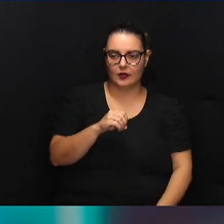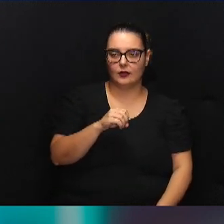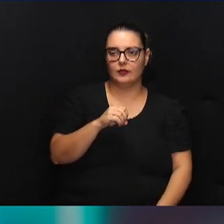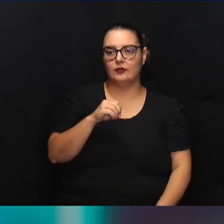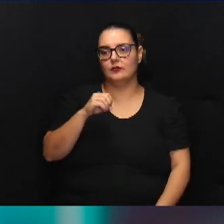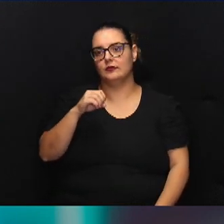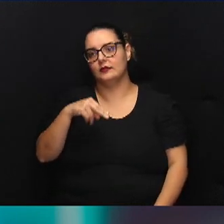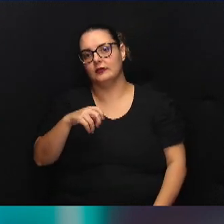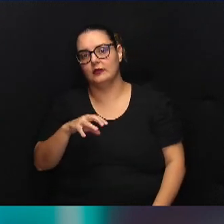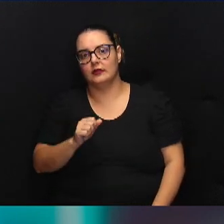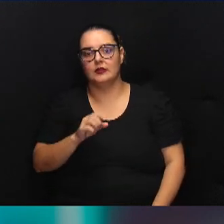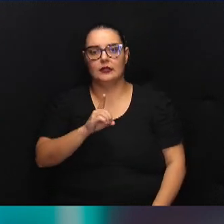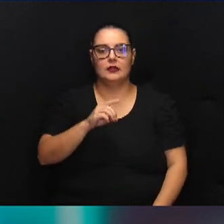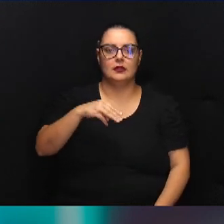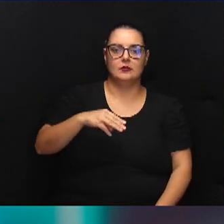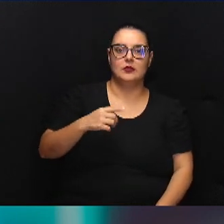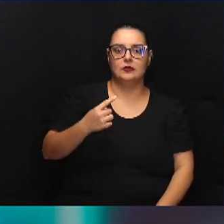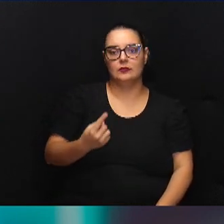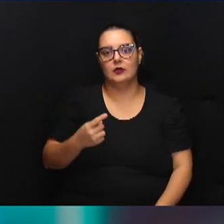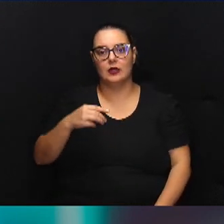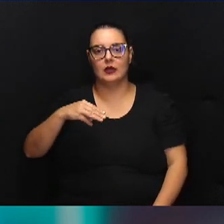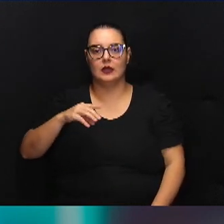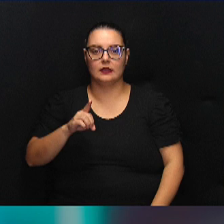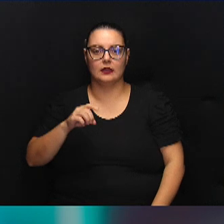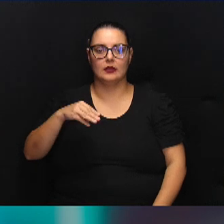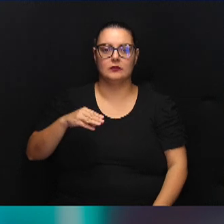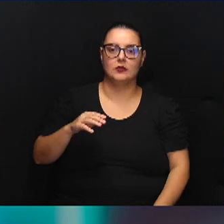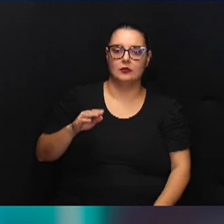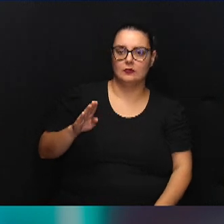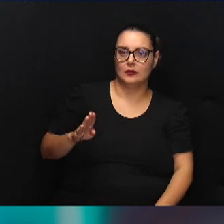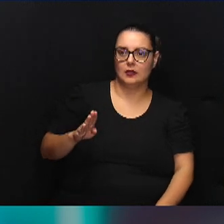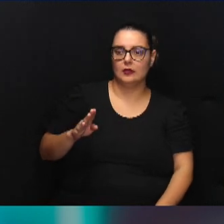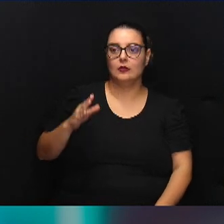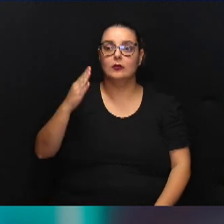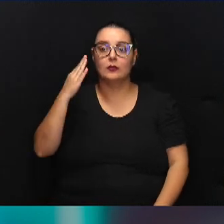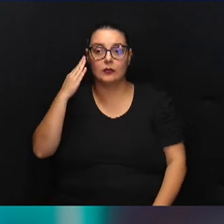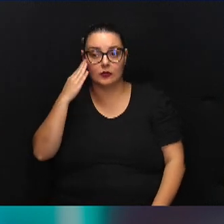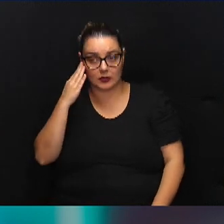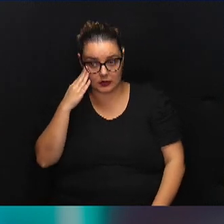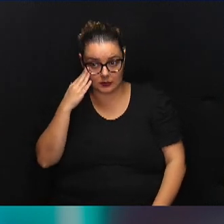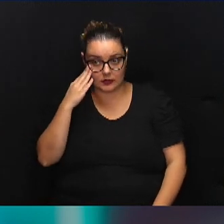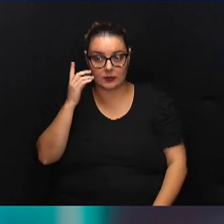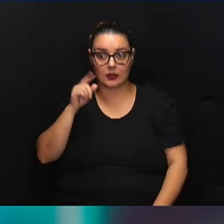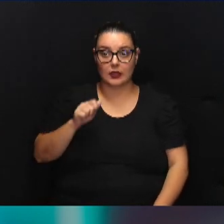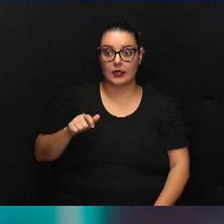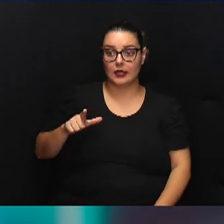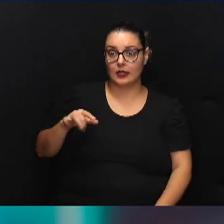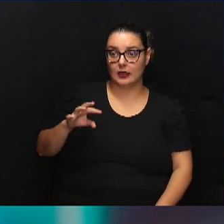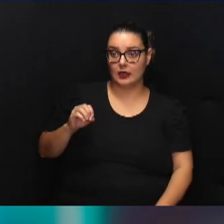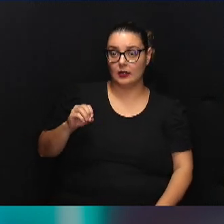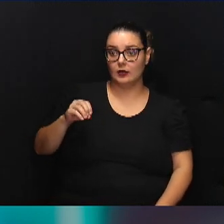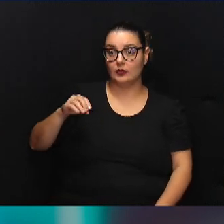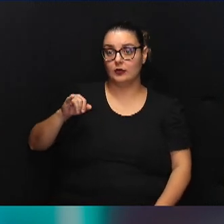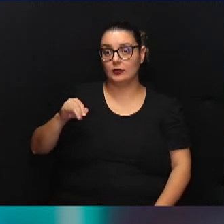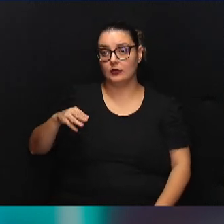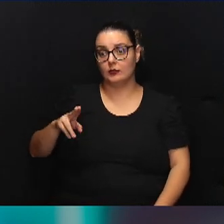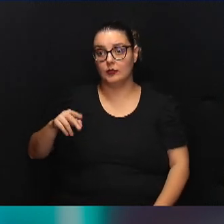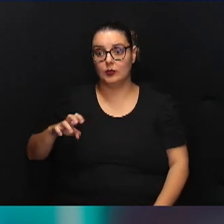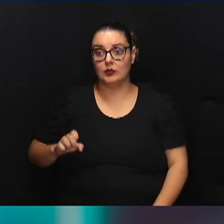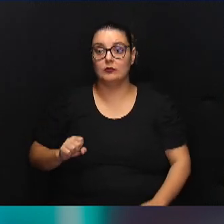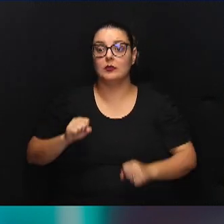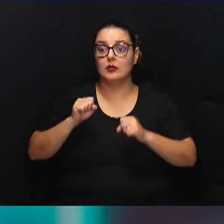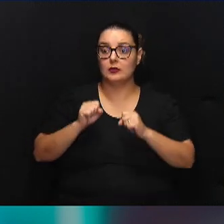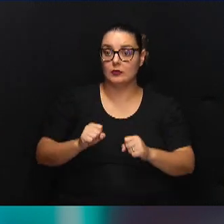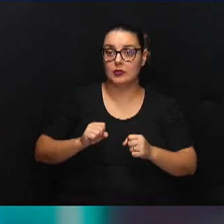DM1A, DM1B. Por quê? O DM1, que a gente conhece, é autoimune, mas pode ter o